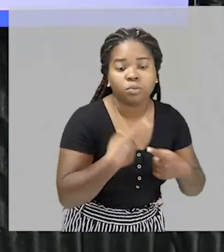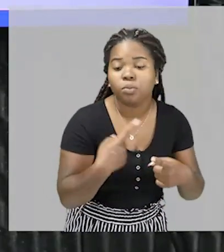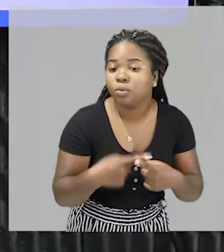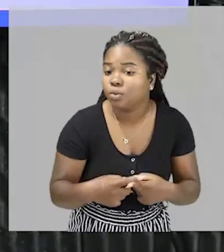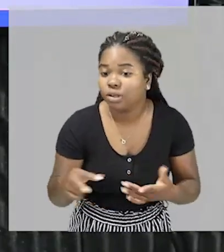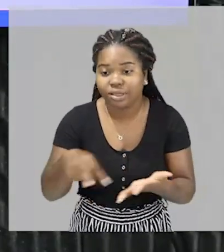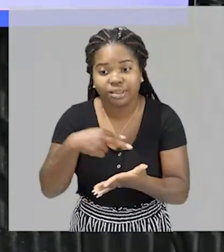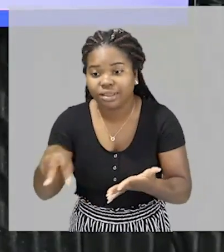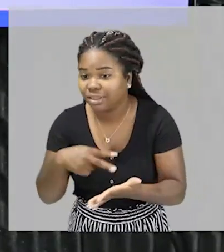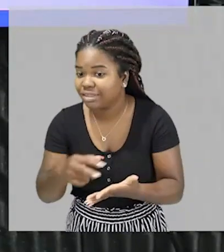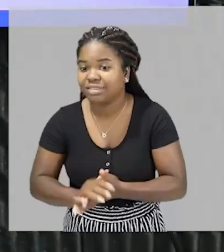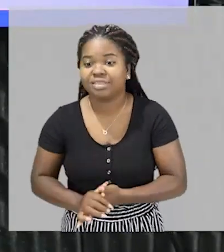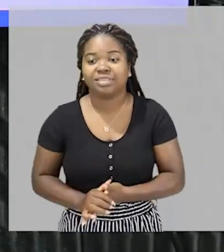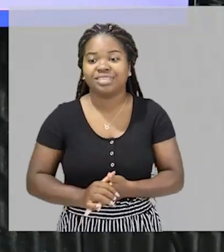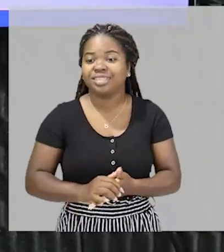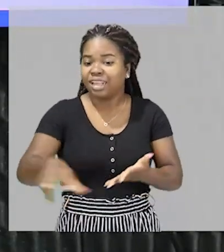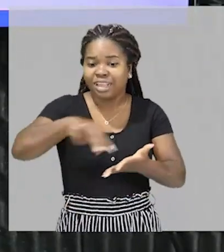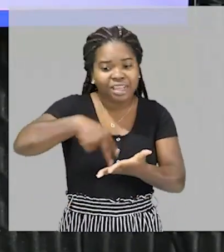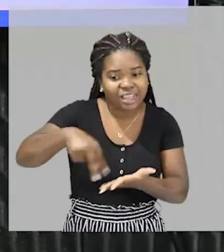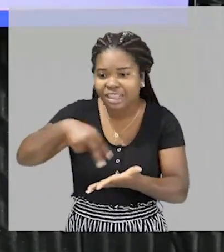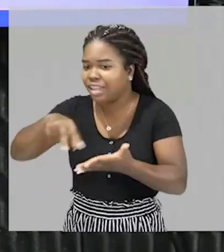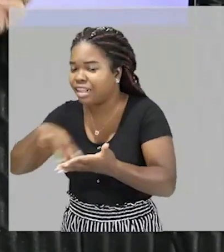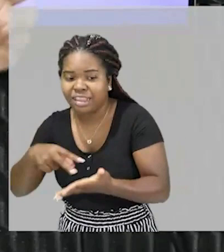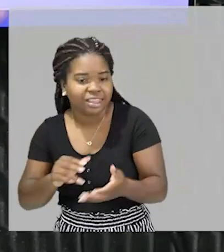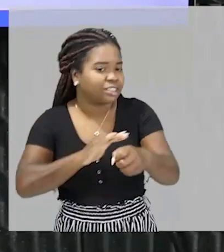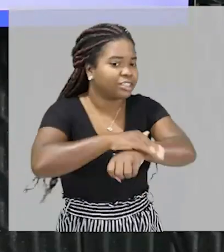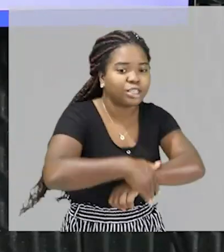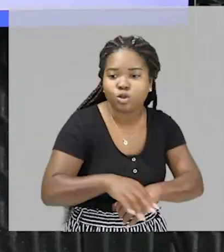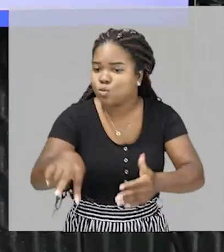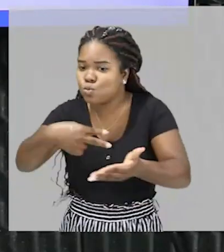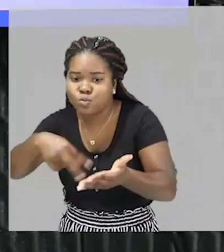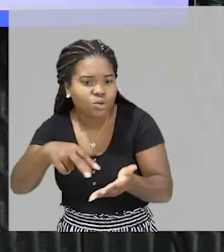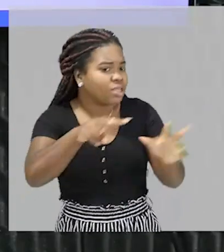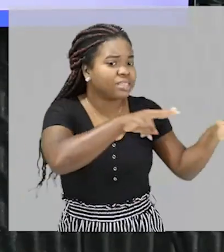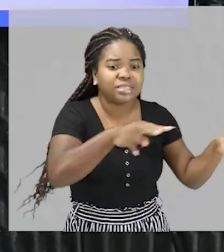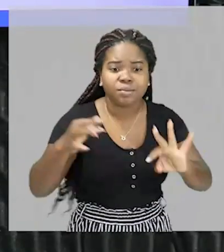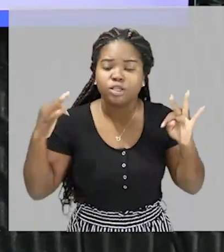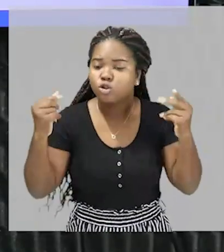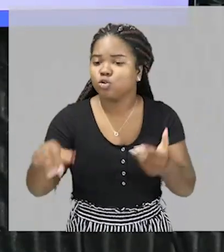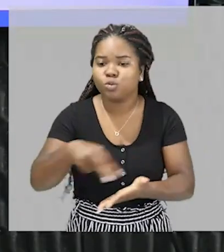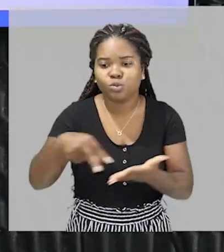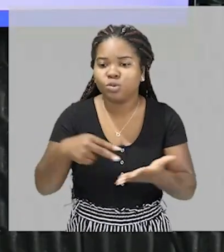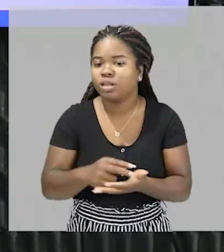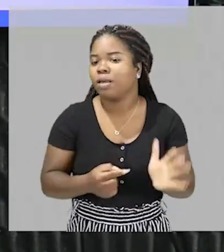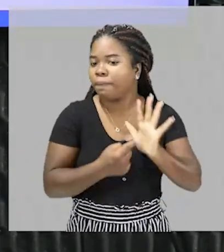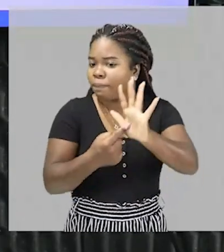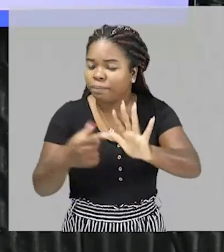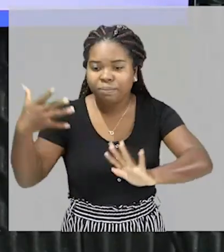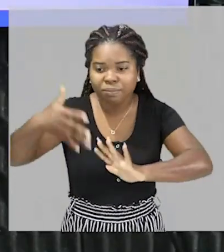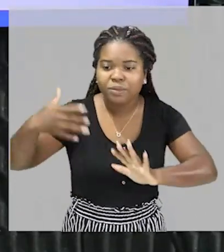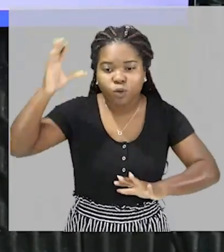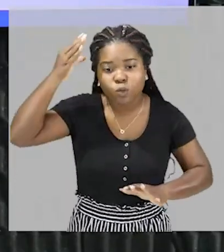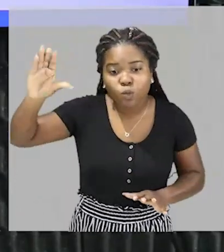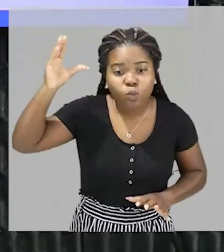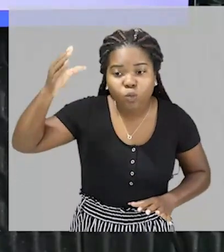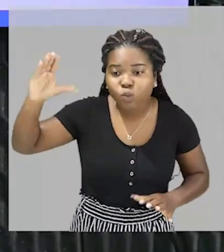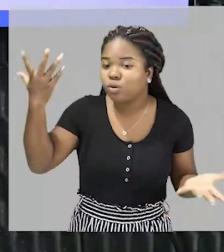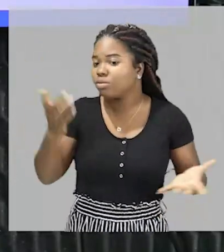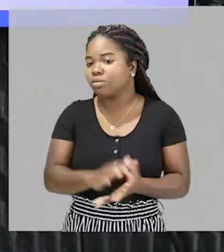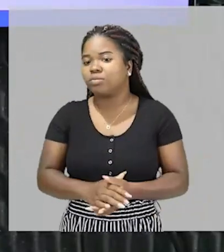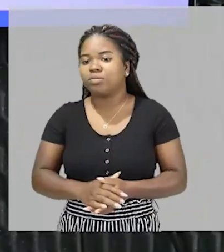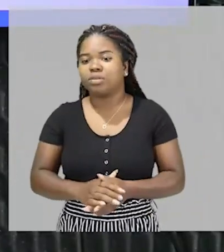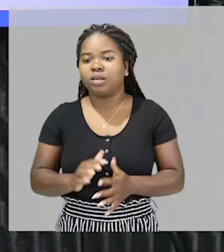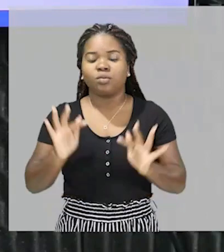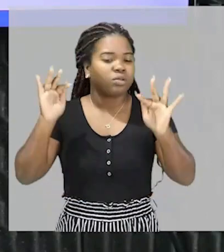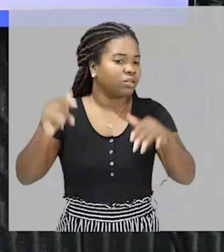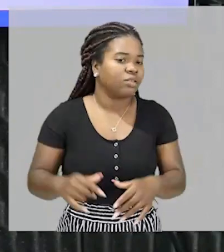noite inteirinha num festival, dançando a semana inteira em apresentações culturais em São Luís. Quando chega de manhã está mortinha, mas